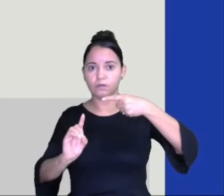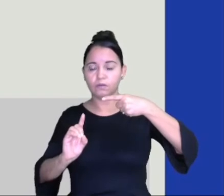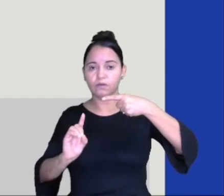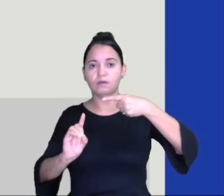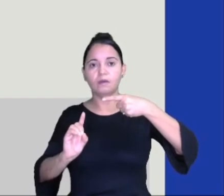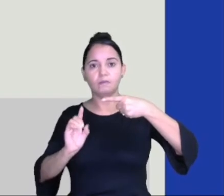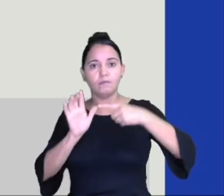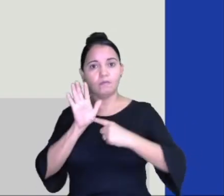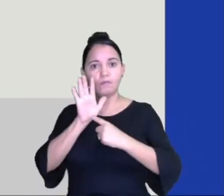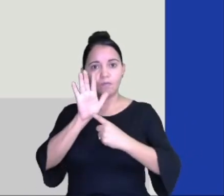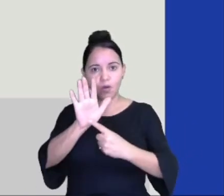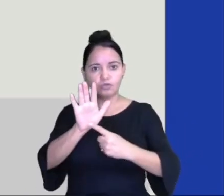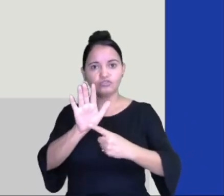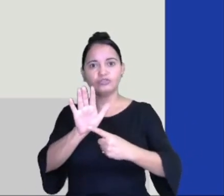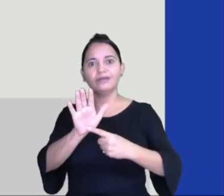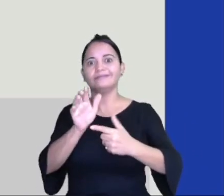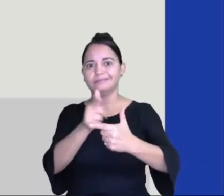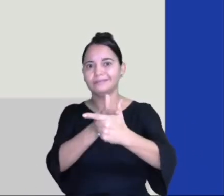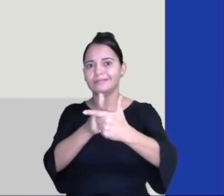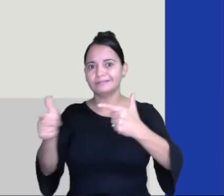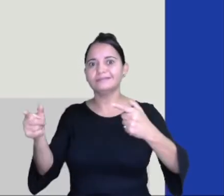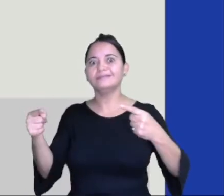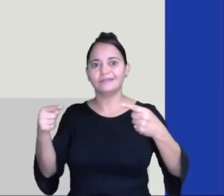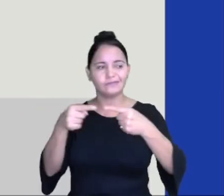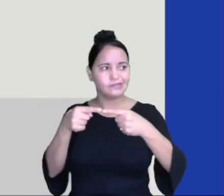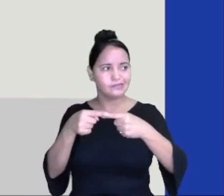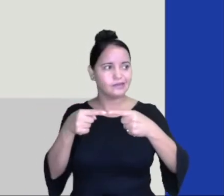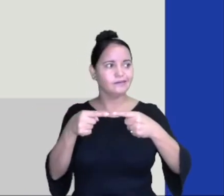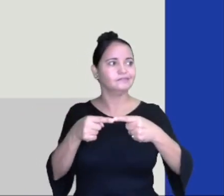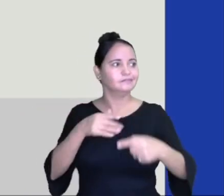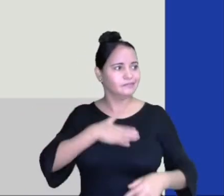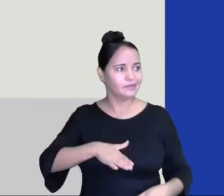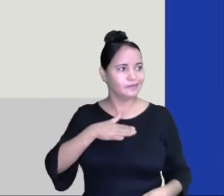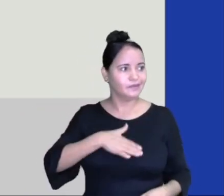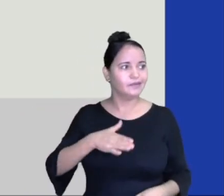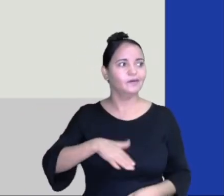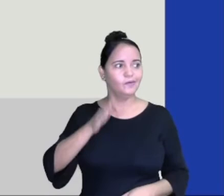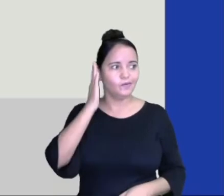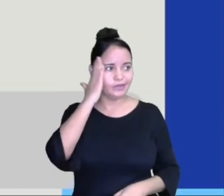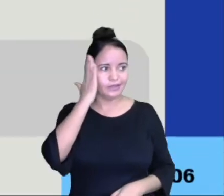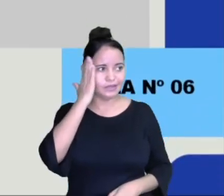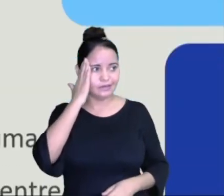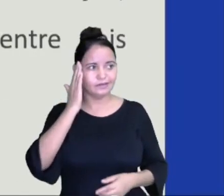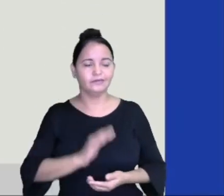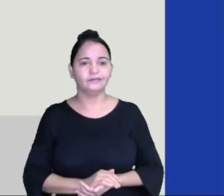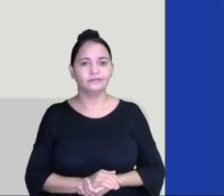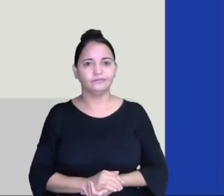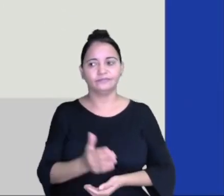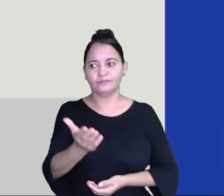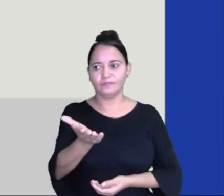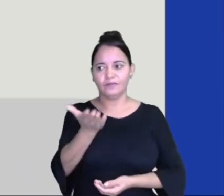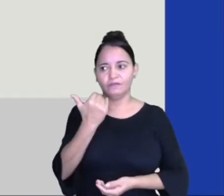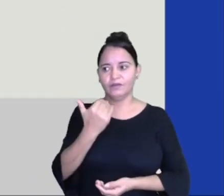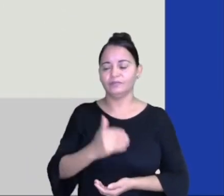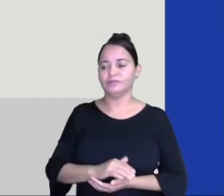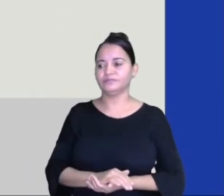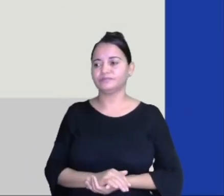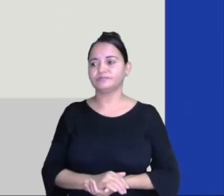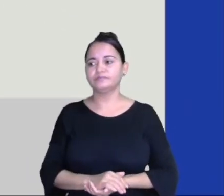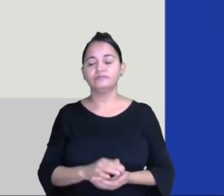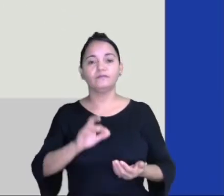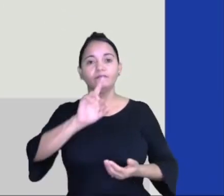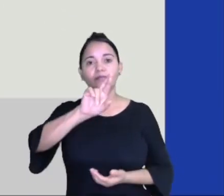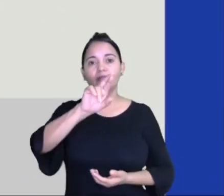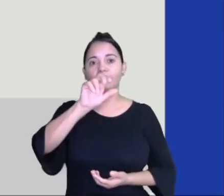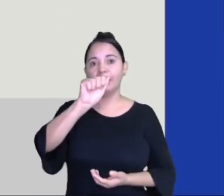que indica a divisão. Beleza? Tranquilinho? Todo mundo entendeu? Então, vamos agora à ideia de